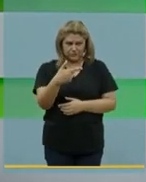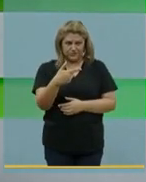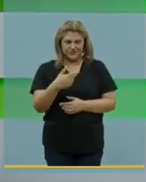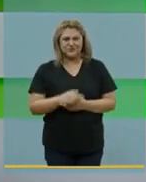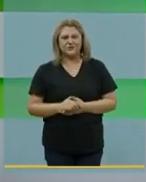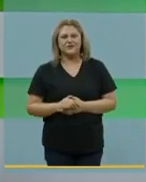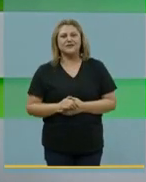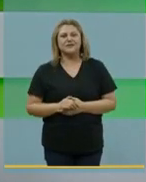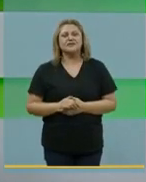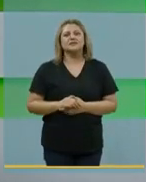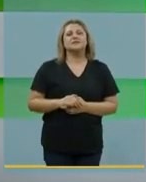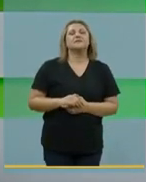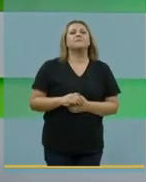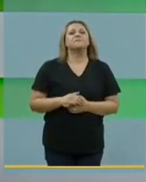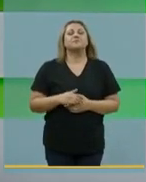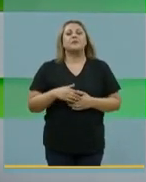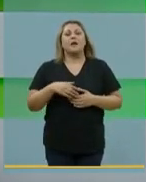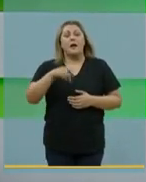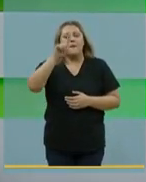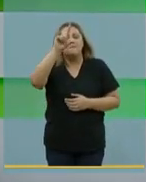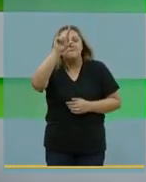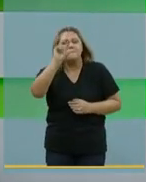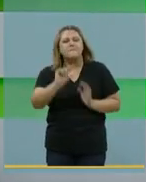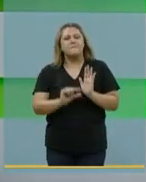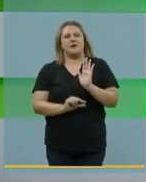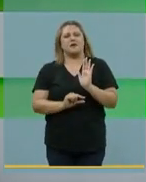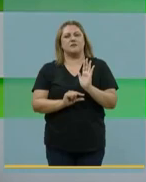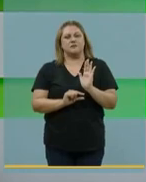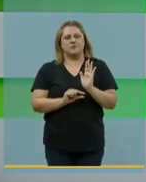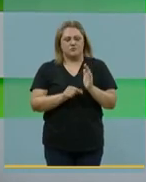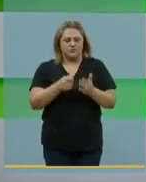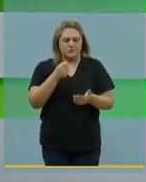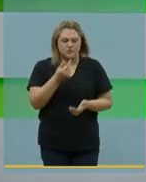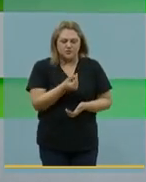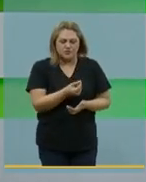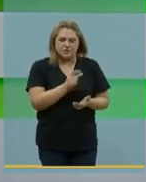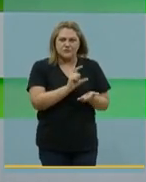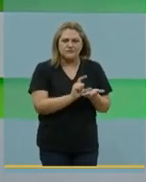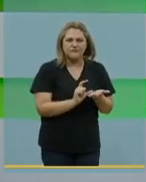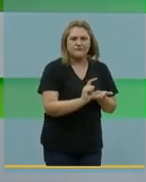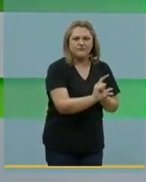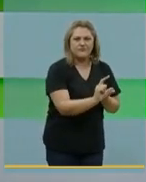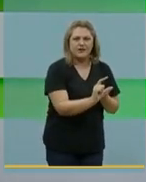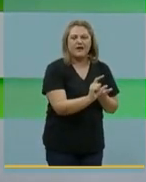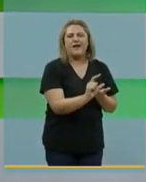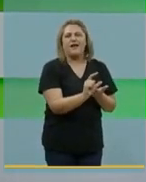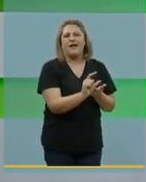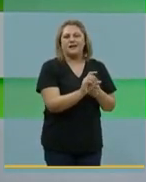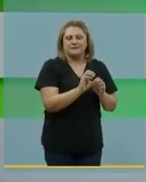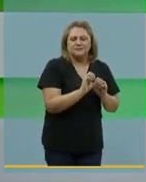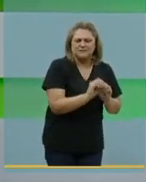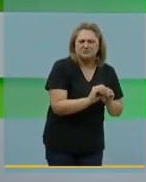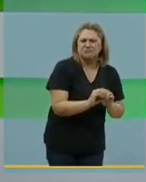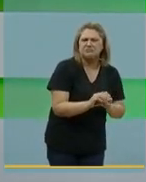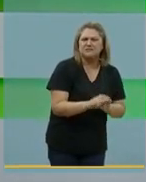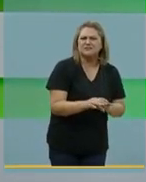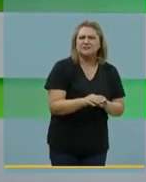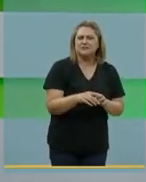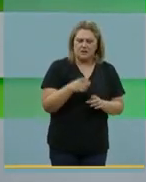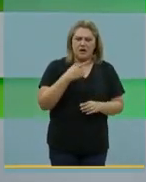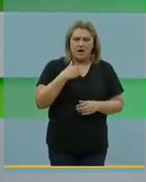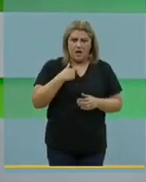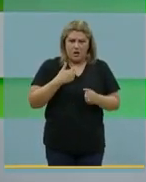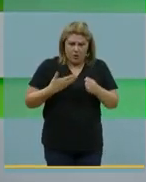ensino superior e fica pouquíssimo para a educação básica eu vou investir na educação básica no ensino